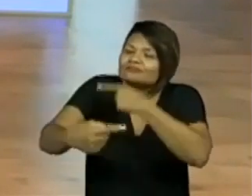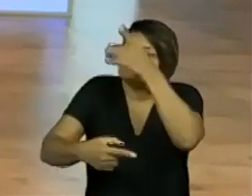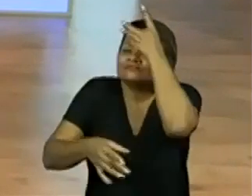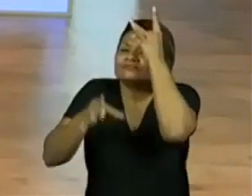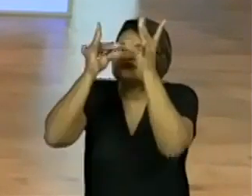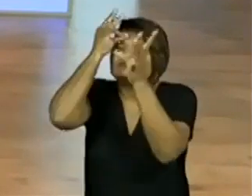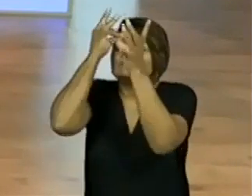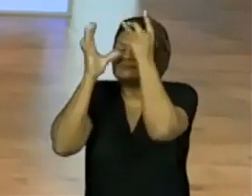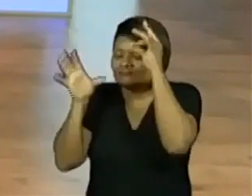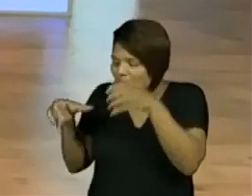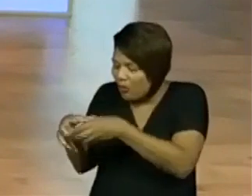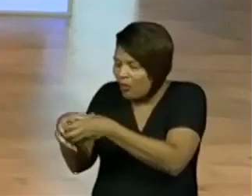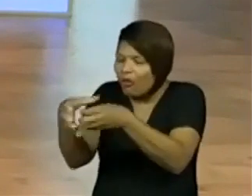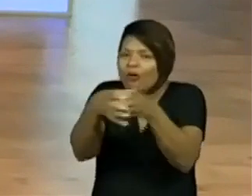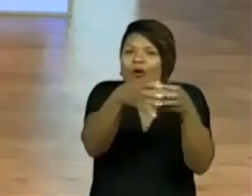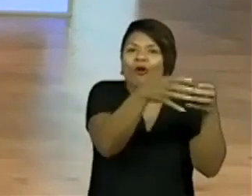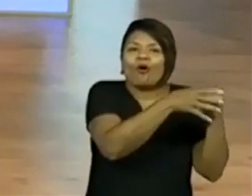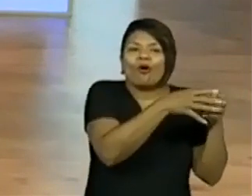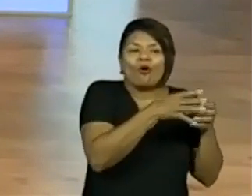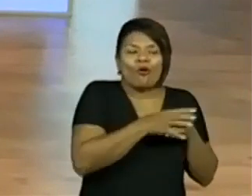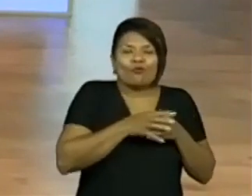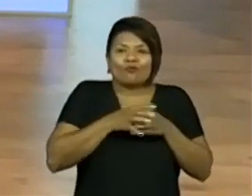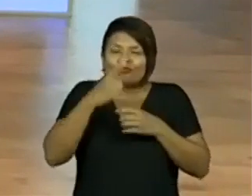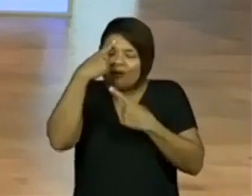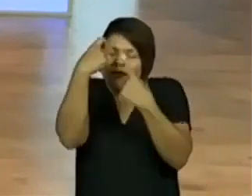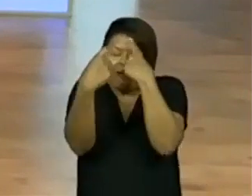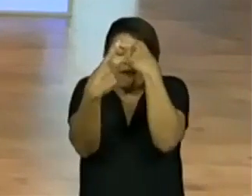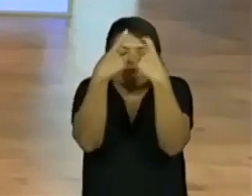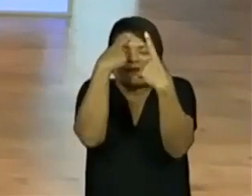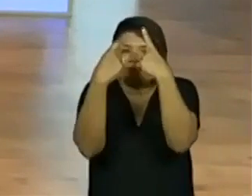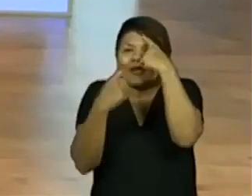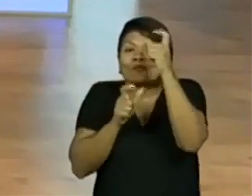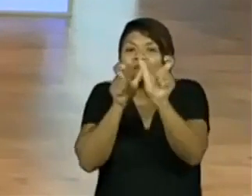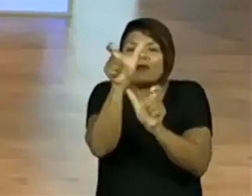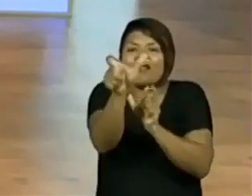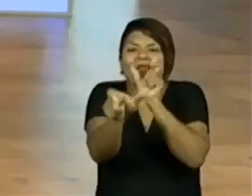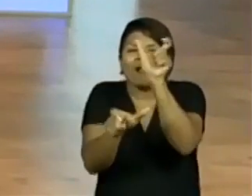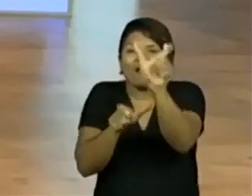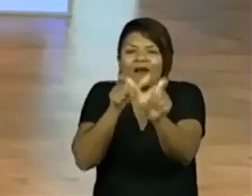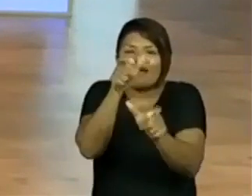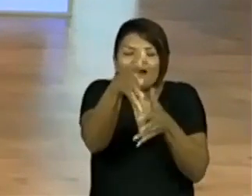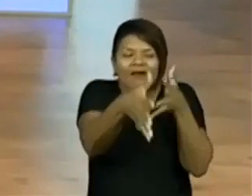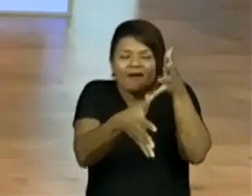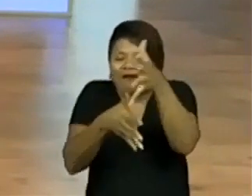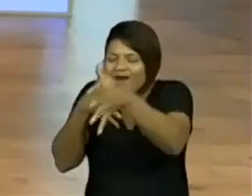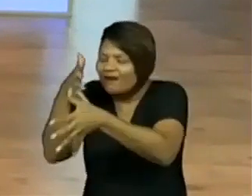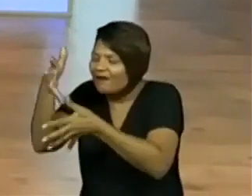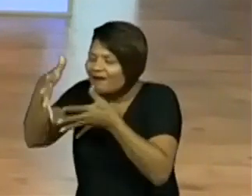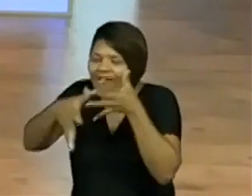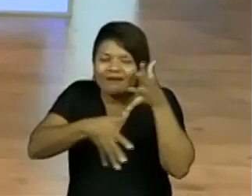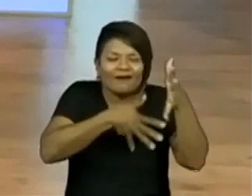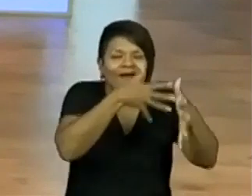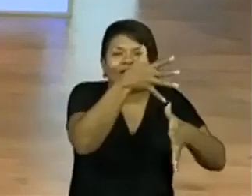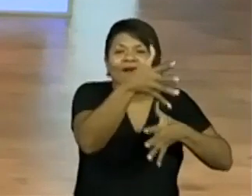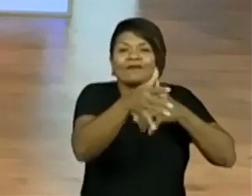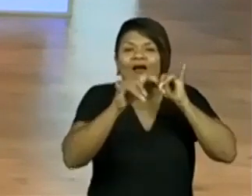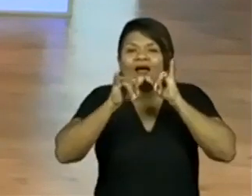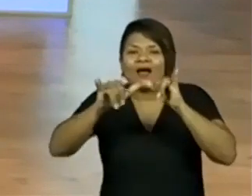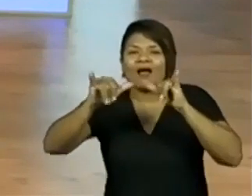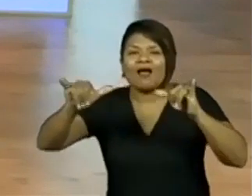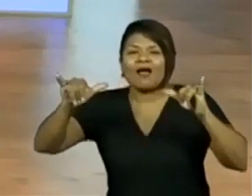reinventado pela palavra de cada contador, de cada contadora, de boca em